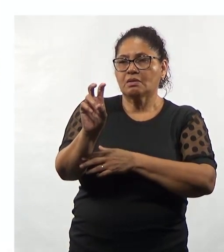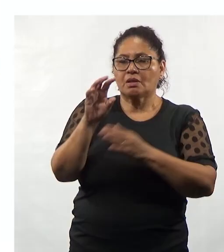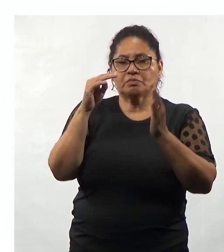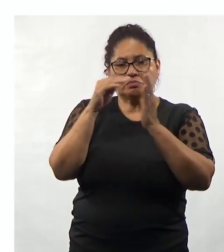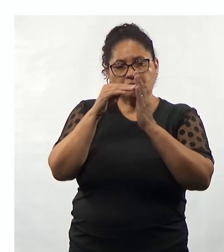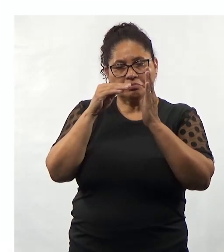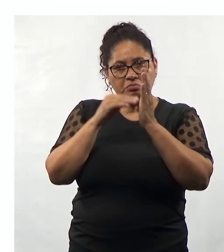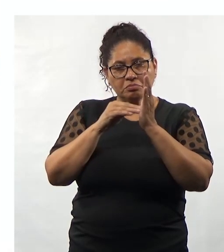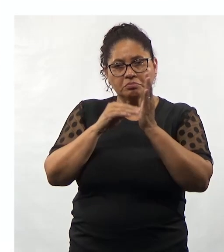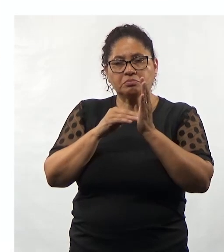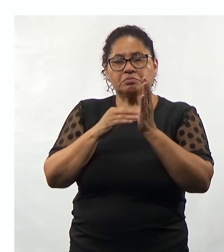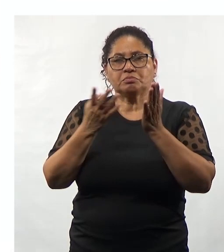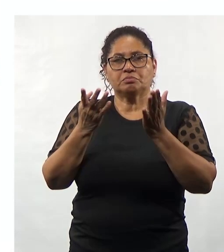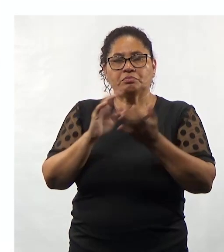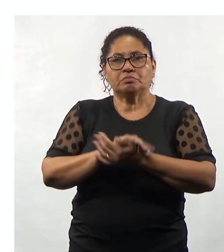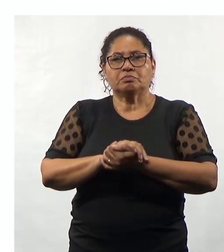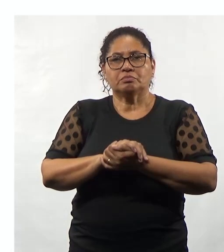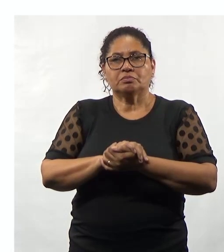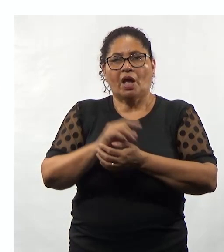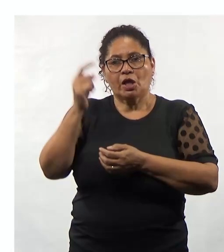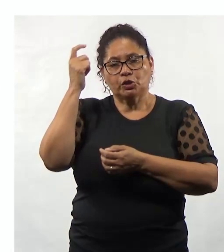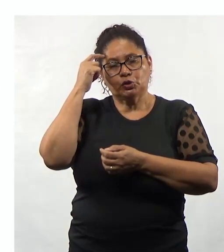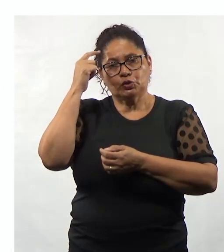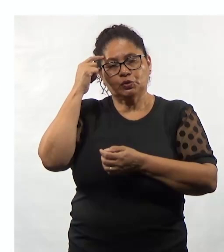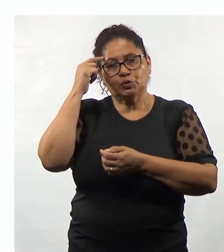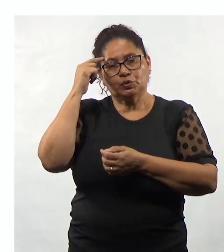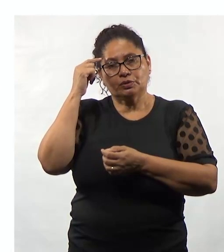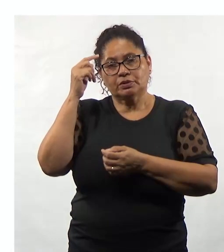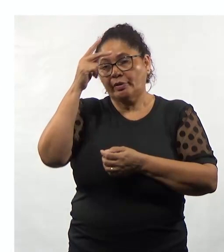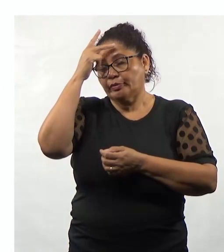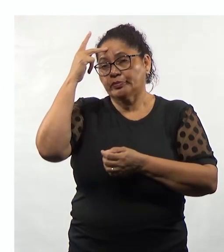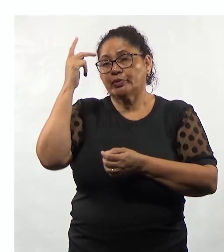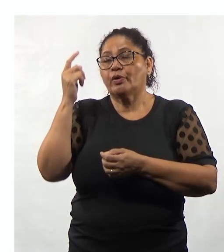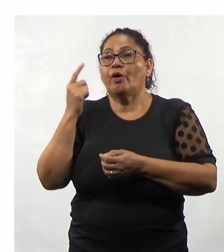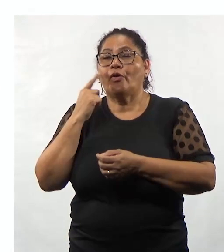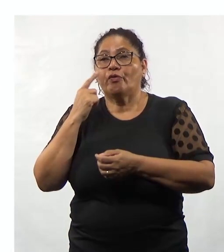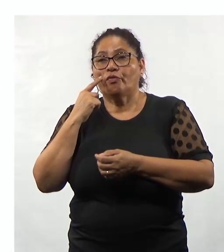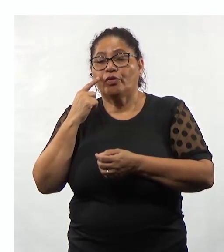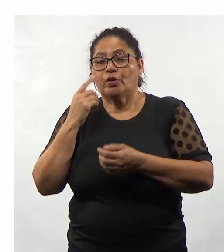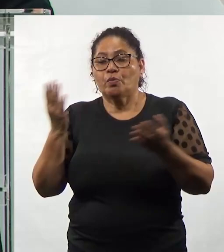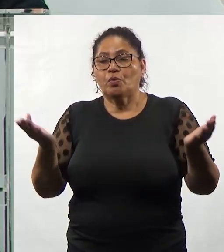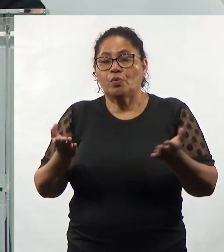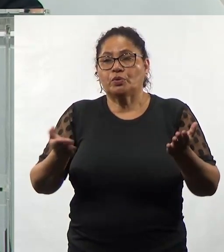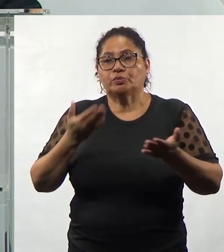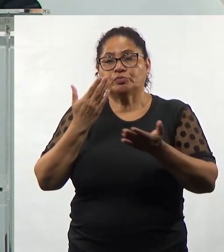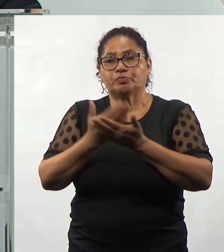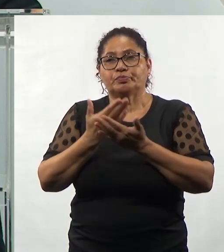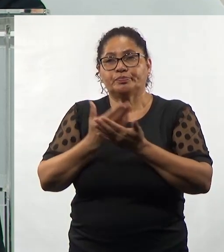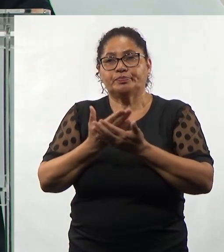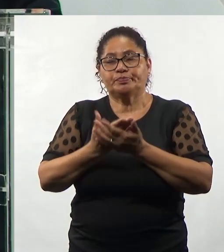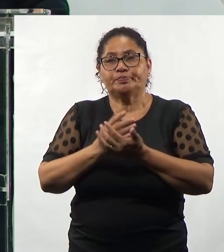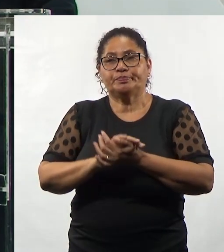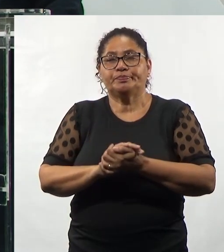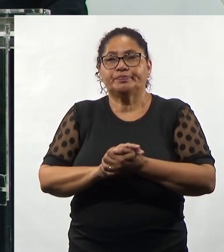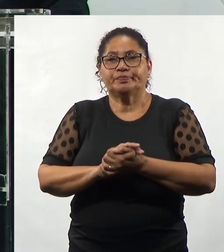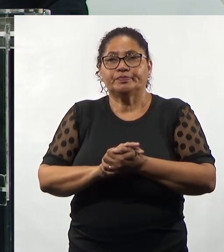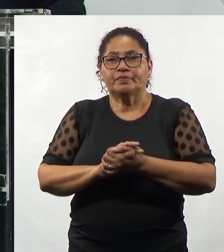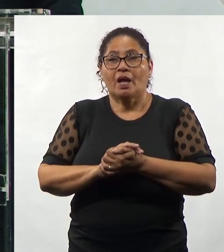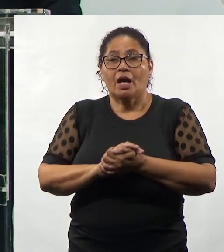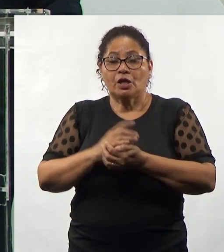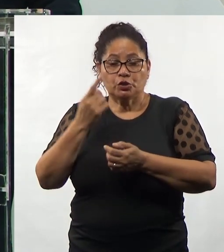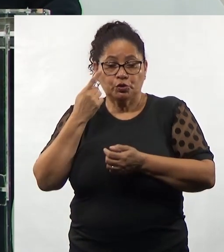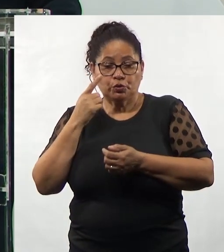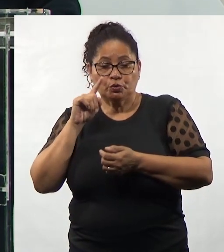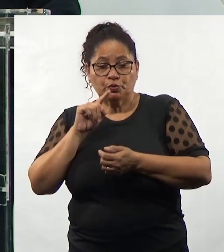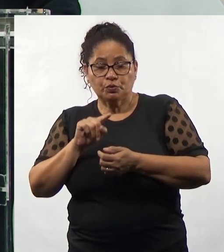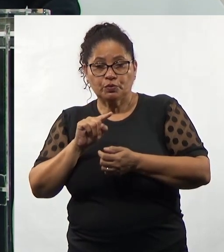na mesma metodologia, aí, na mesma ideia. Então, pessoal, o que vimos hoje na nossa aula? Né? Então,